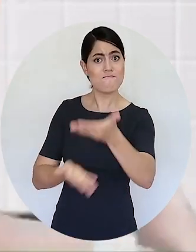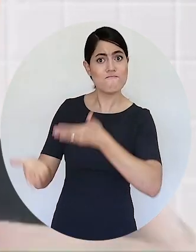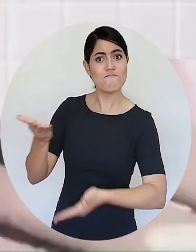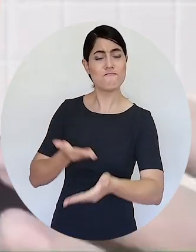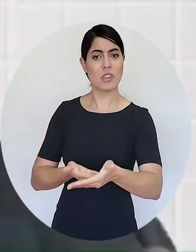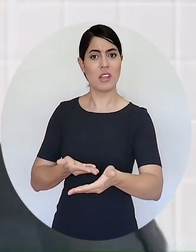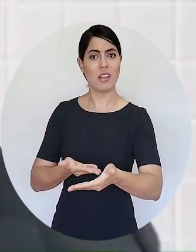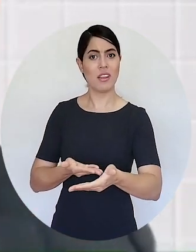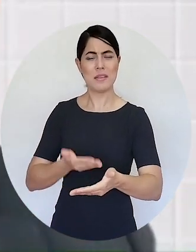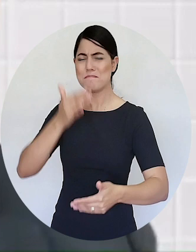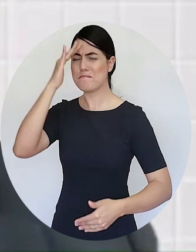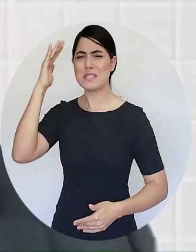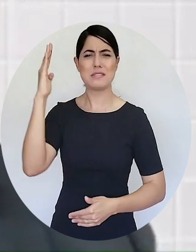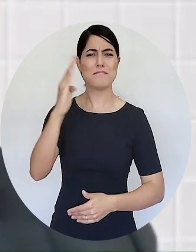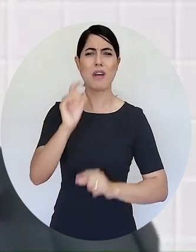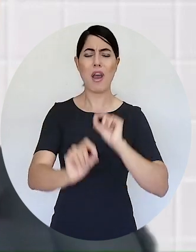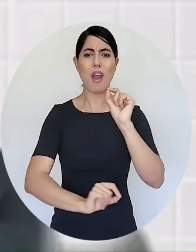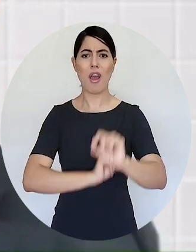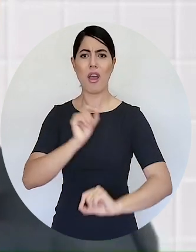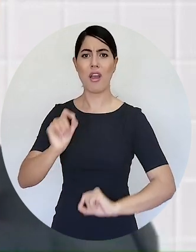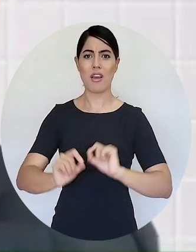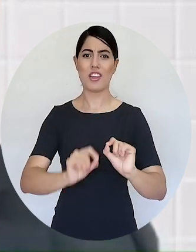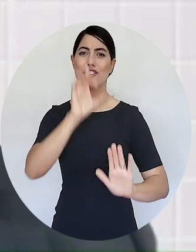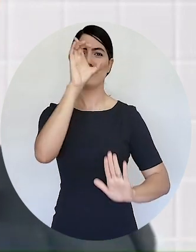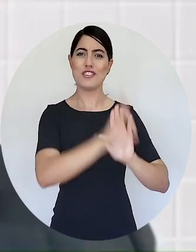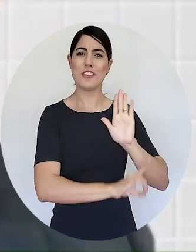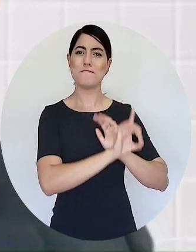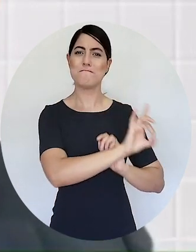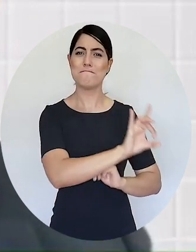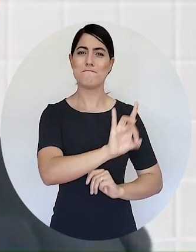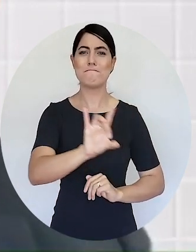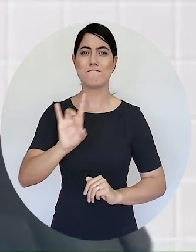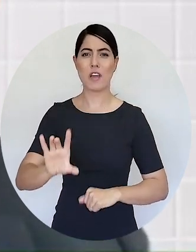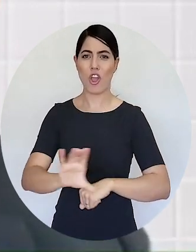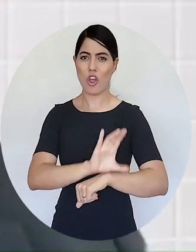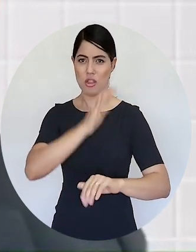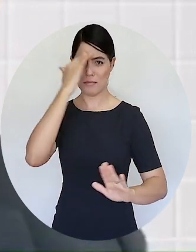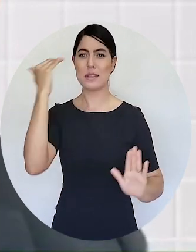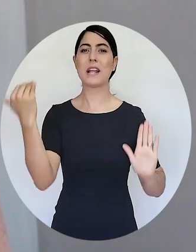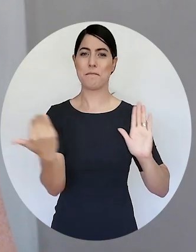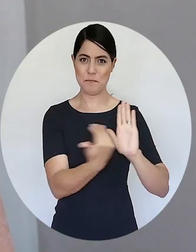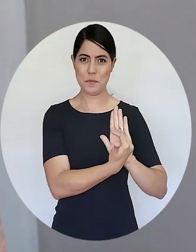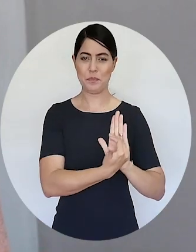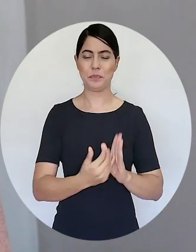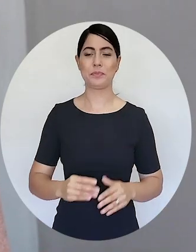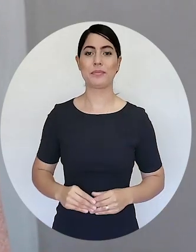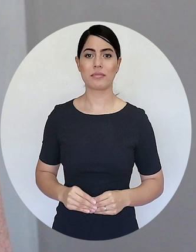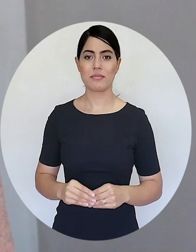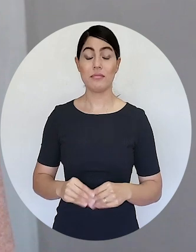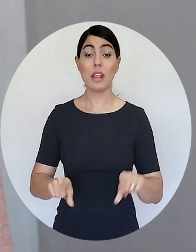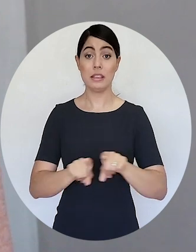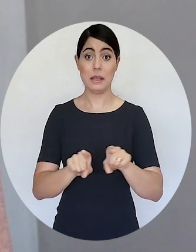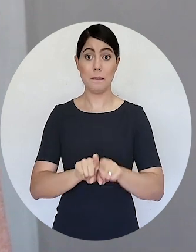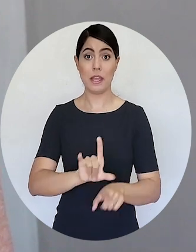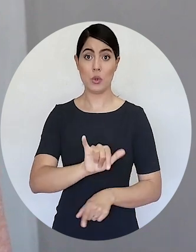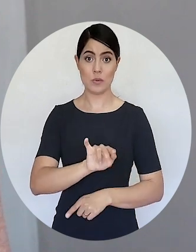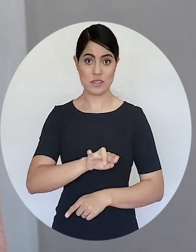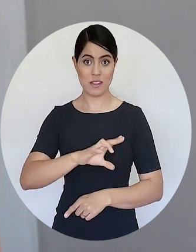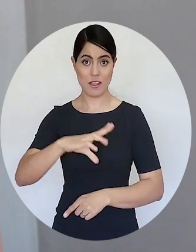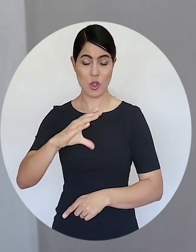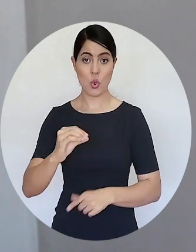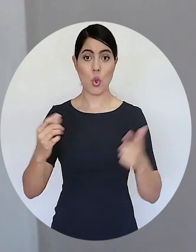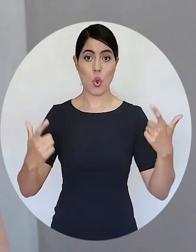do outro e, acima de tudo, com respeito aos direitos individuais de cada um. Luciano Bandeira, presidente